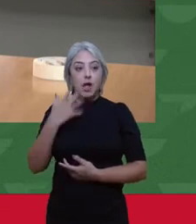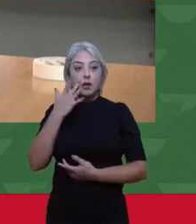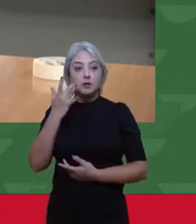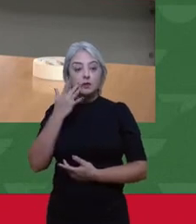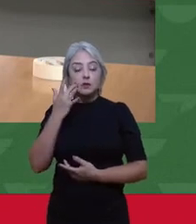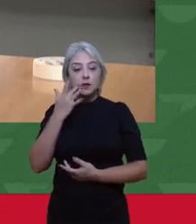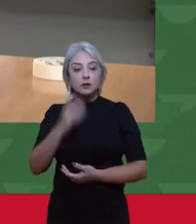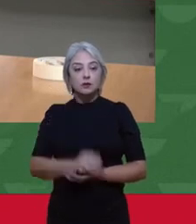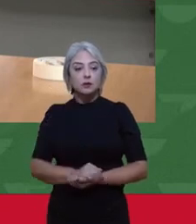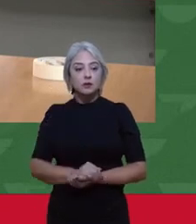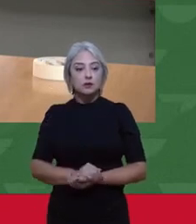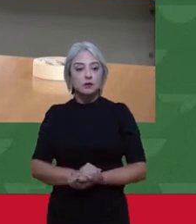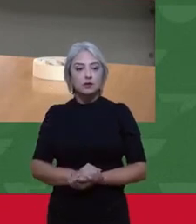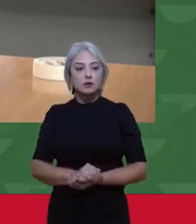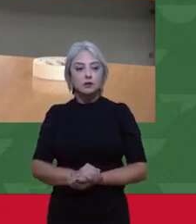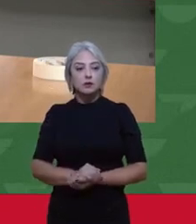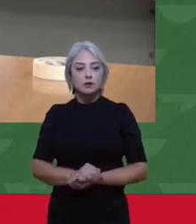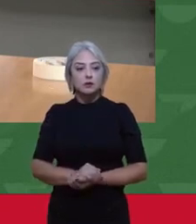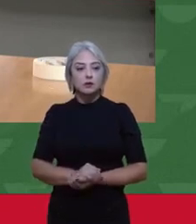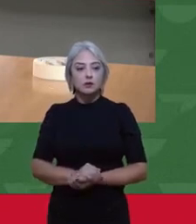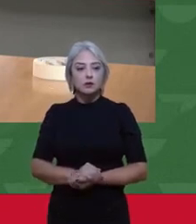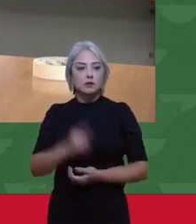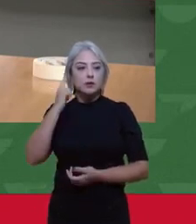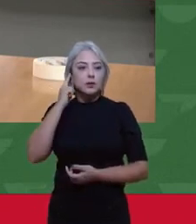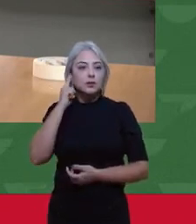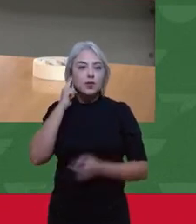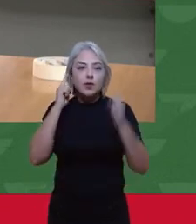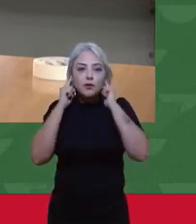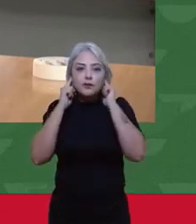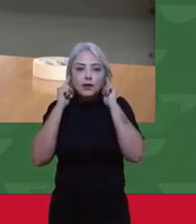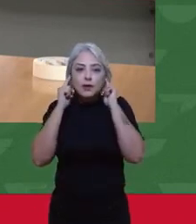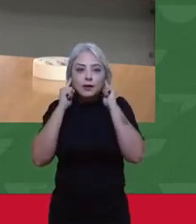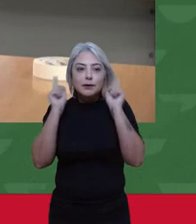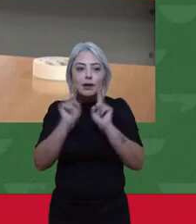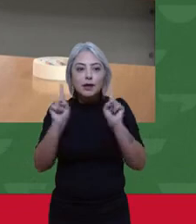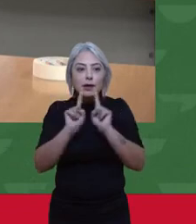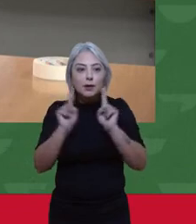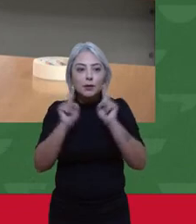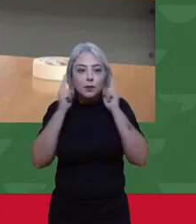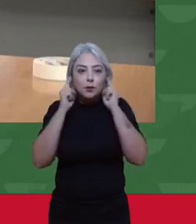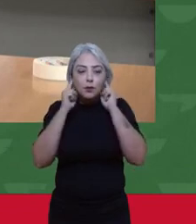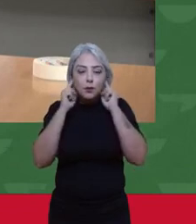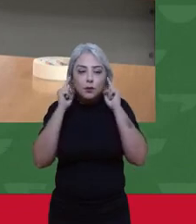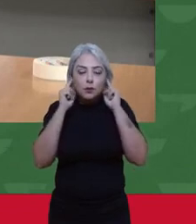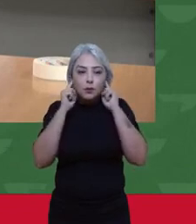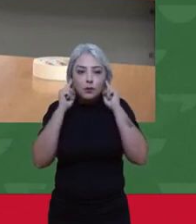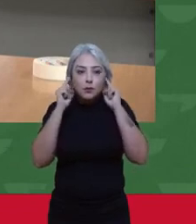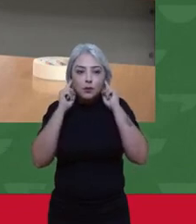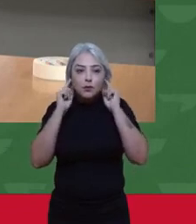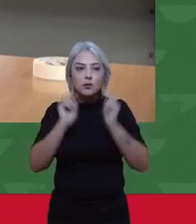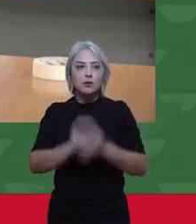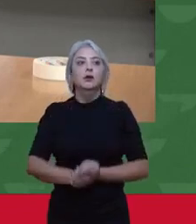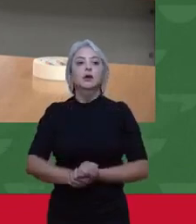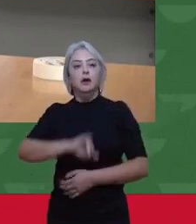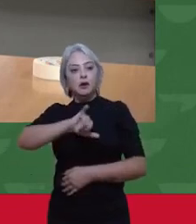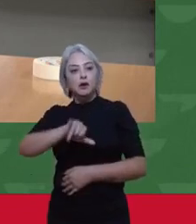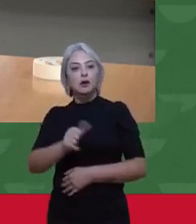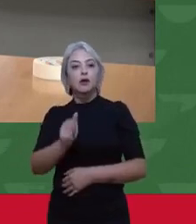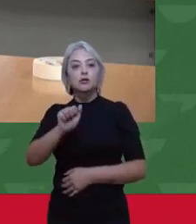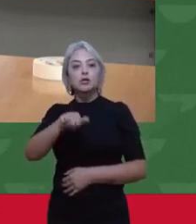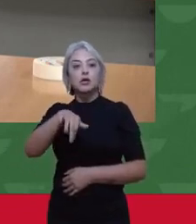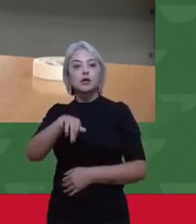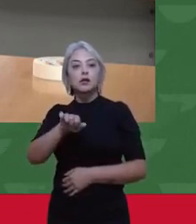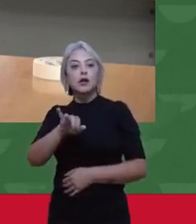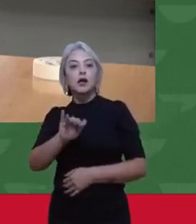Ceará, deputada cearense, e junto com a Janaína, que é